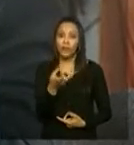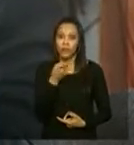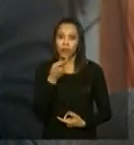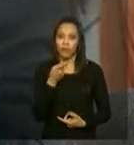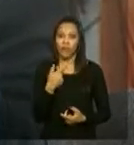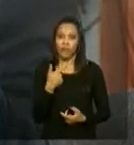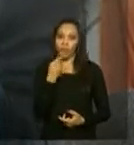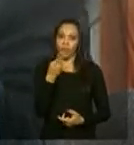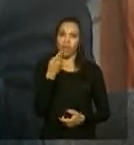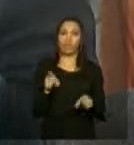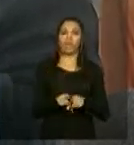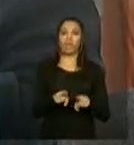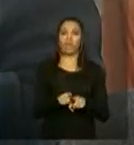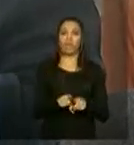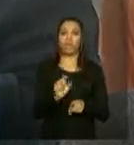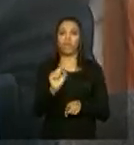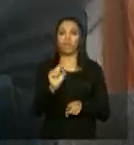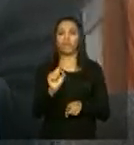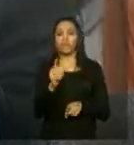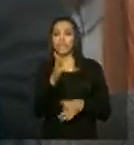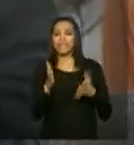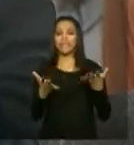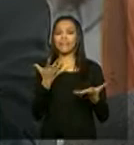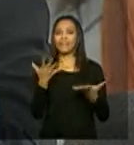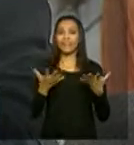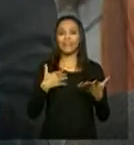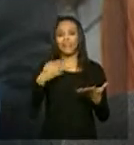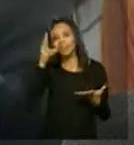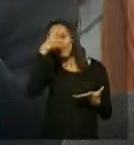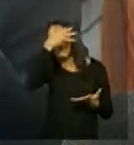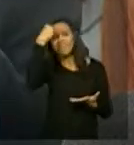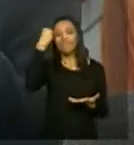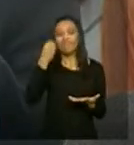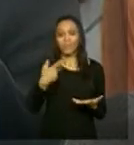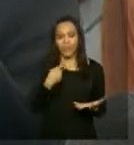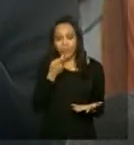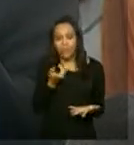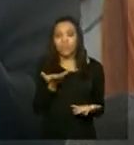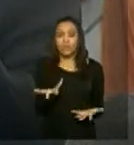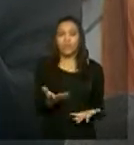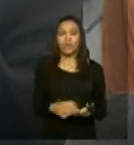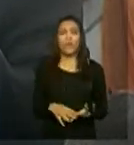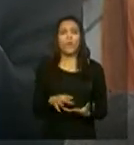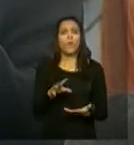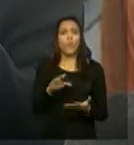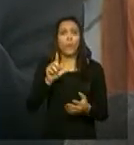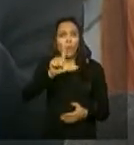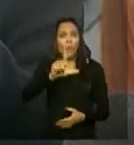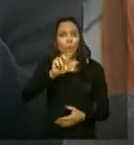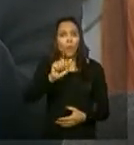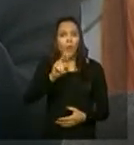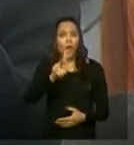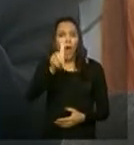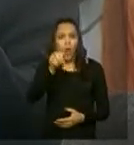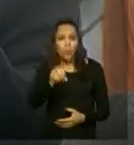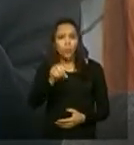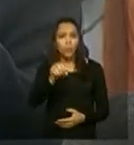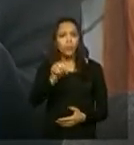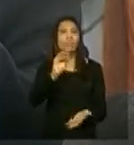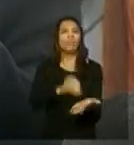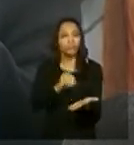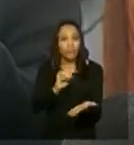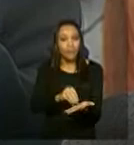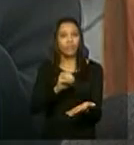apontar a minha fala e acabou faltando há memória na hora na verdade o laudo é inconclusivo quanto